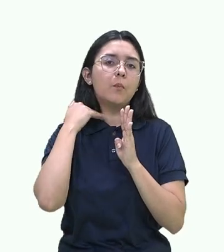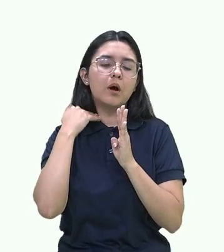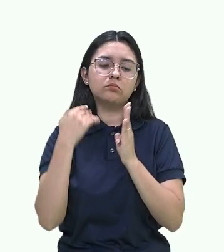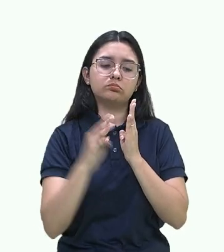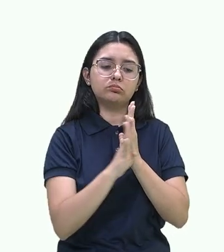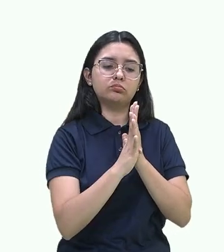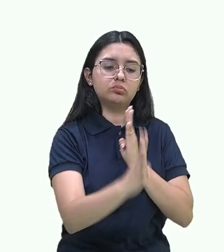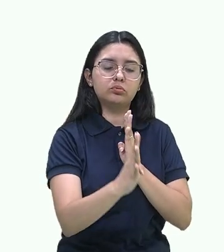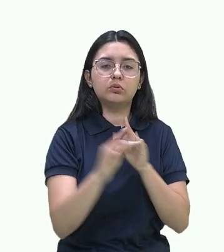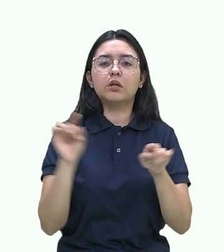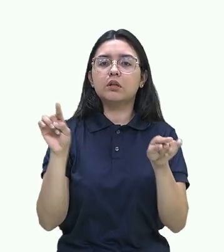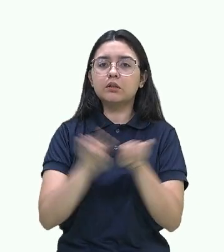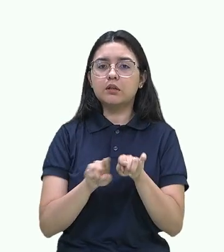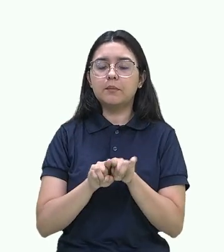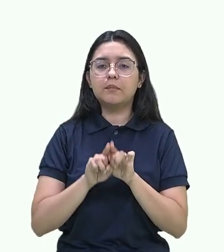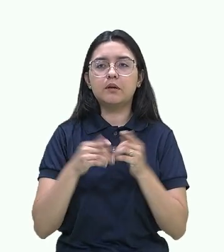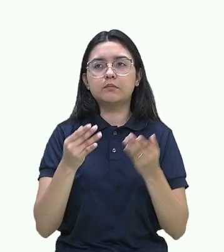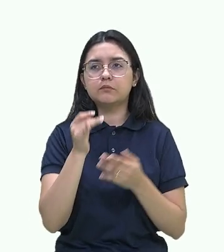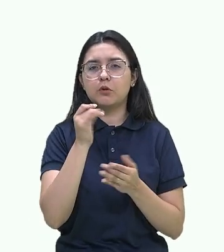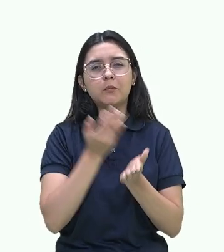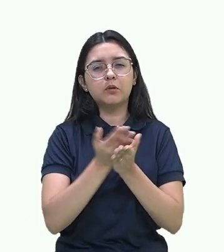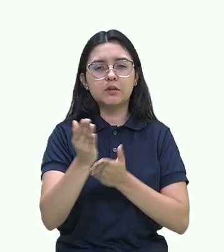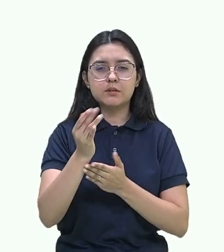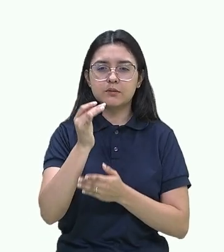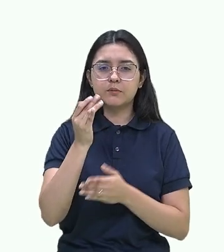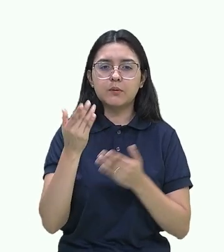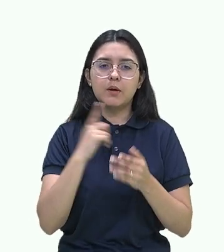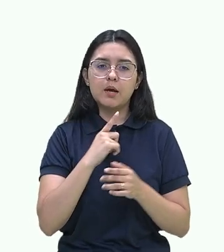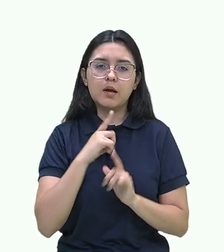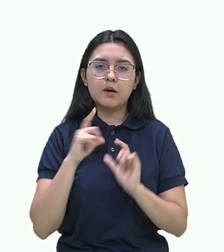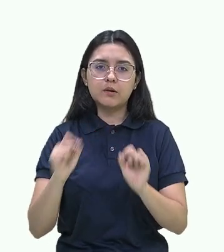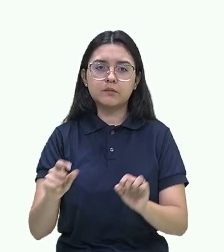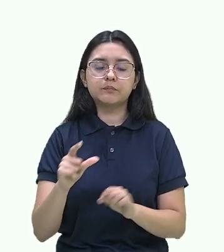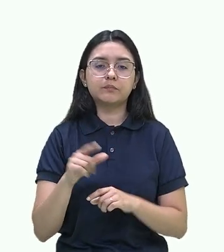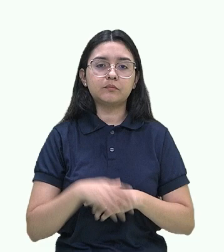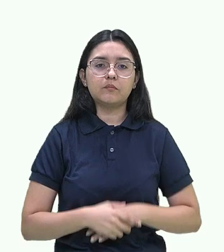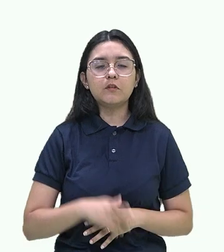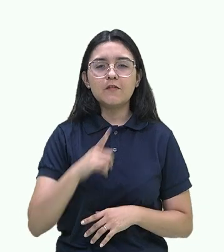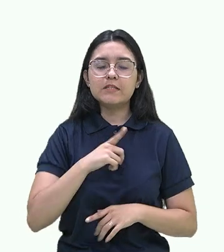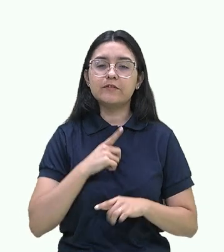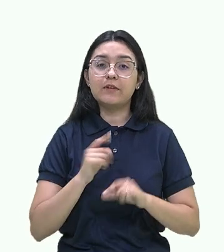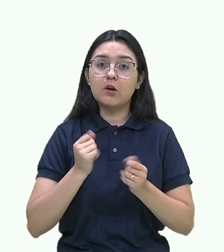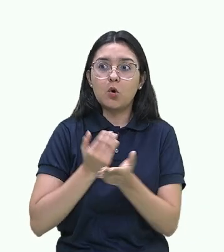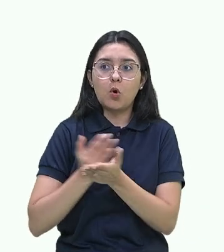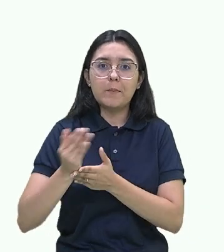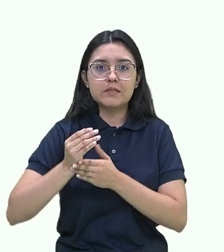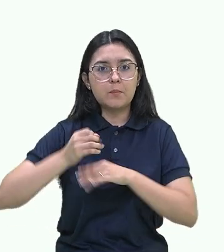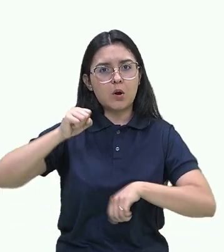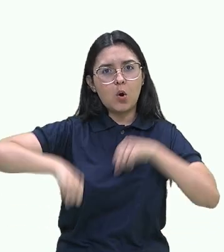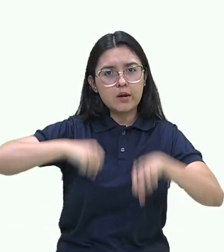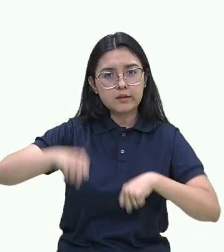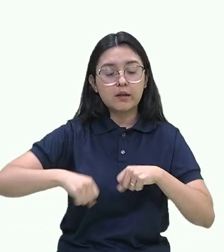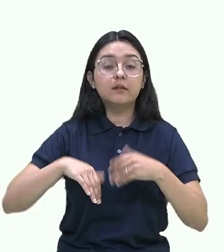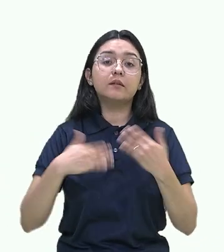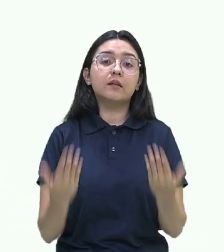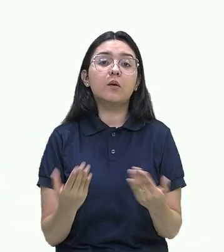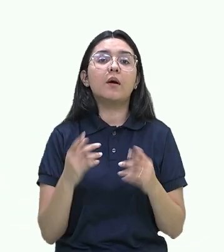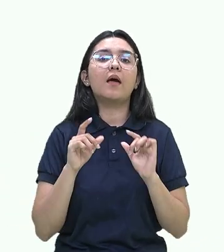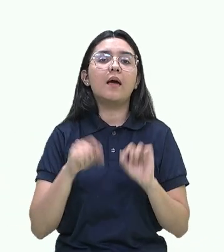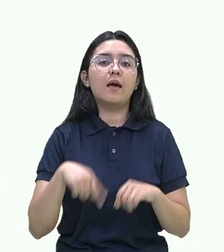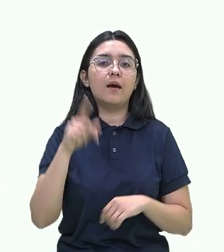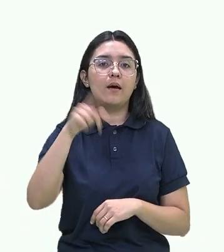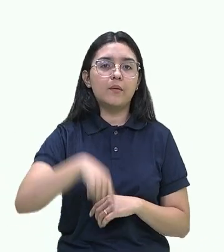quem vai ali, como no início da aula, na posição de partida de uma corrida, né? Então, nós